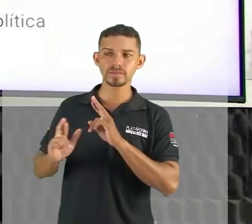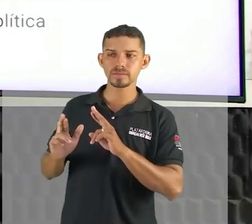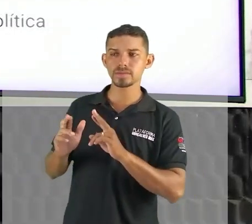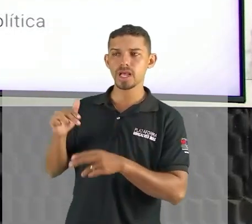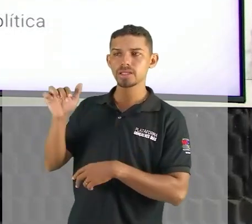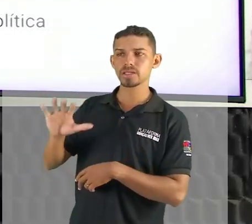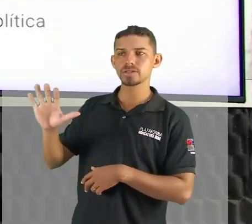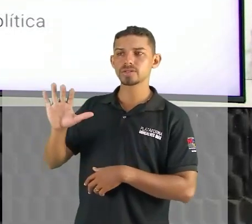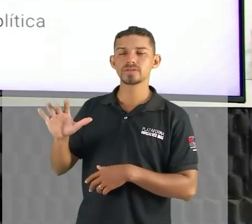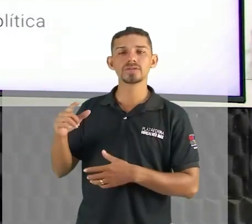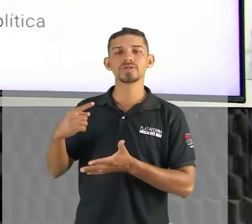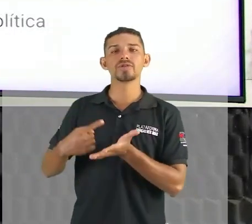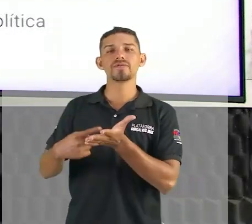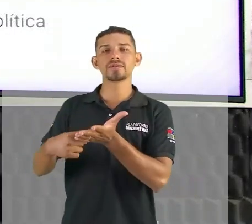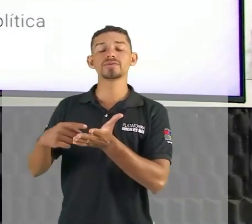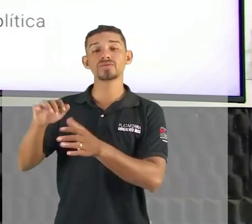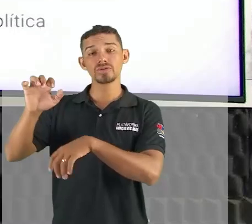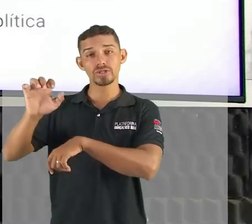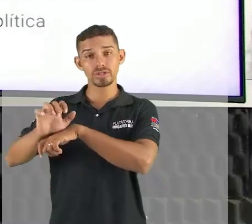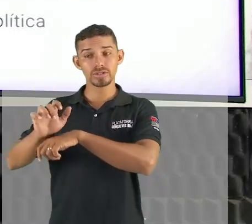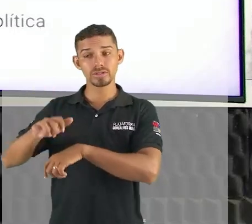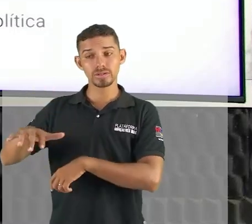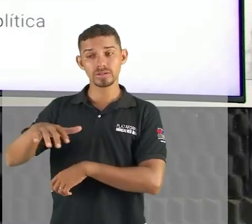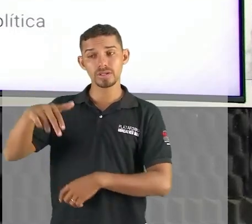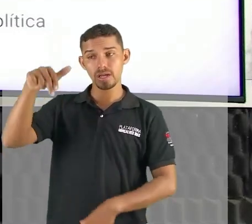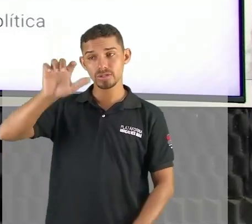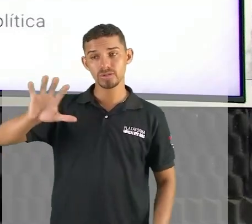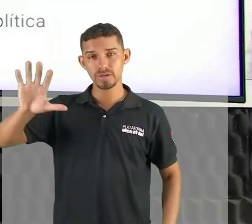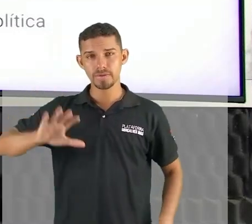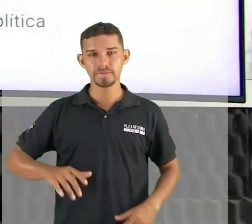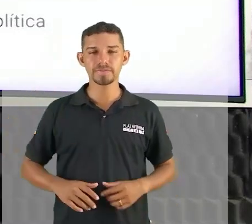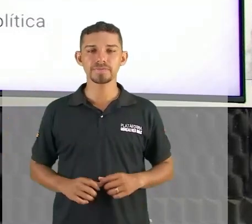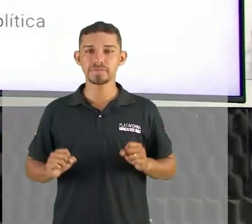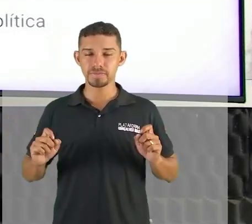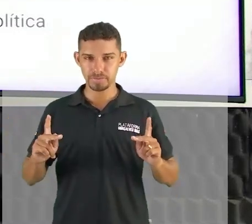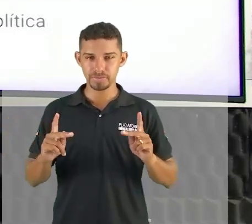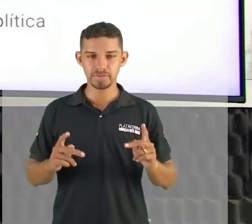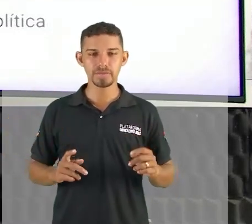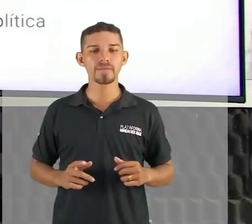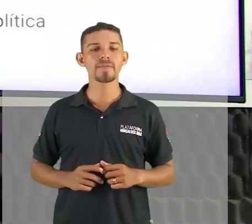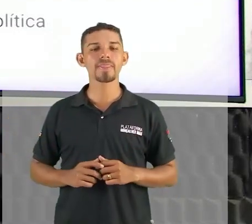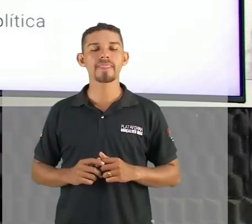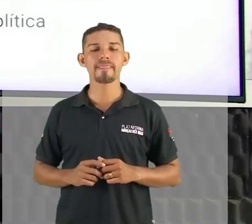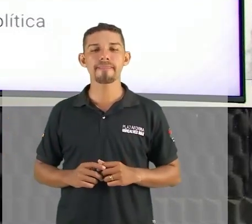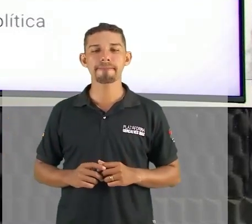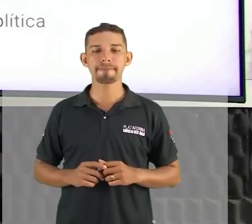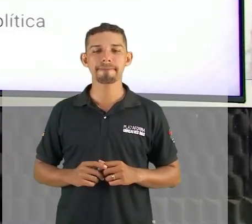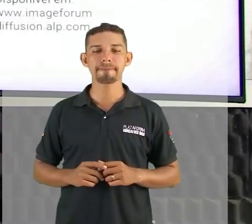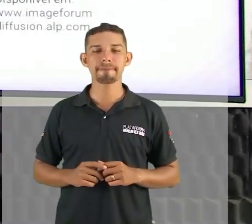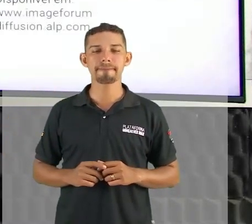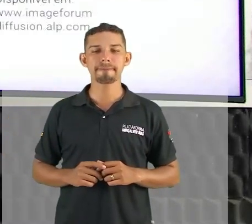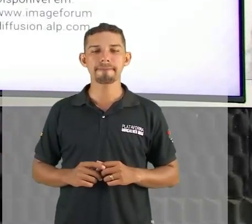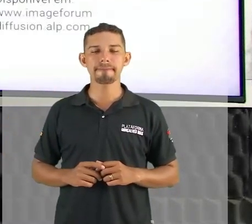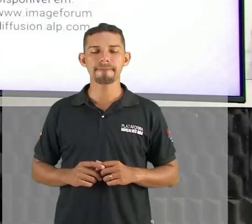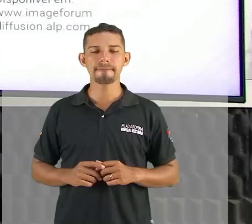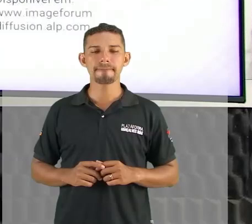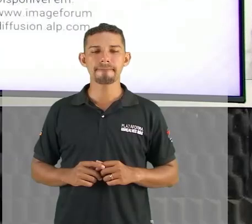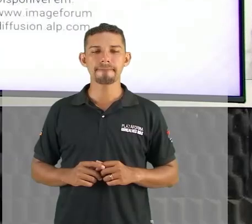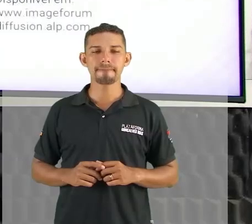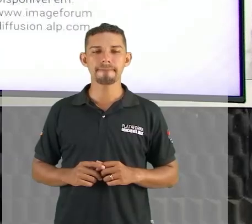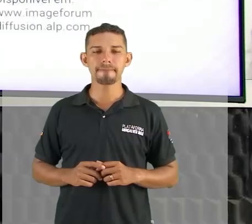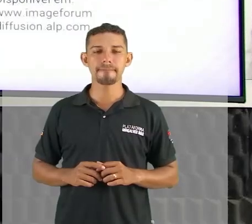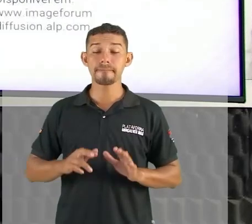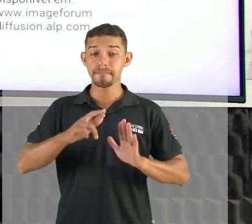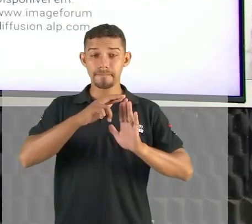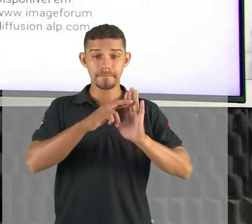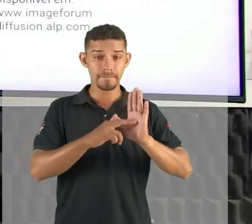que é a demanda de fato, ser um Estado nacional. Ok? Vamos lá para a nossa próxima questão. O regime